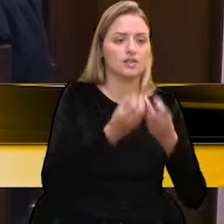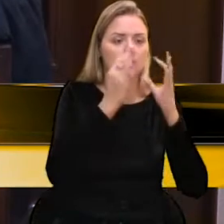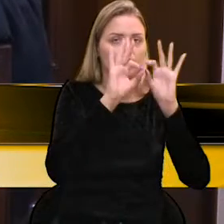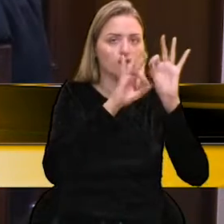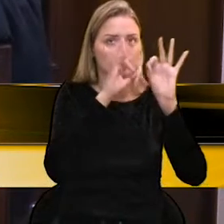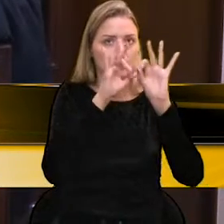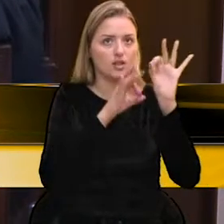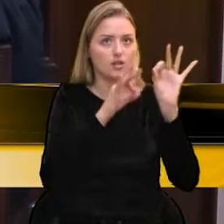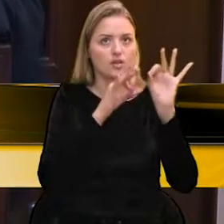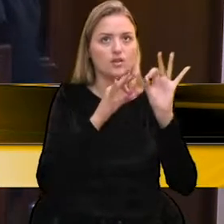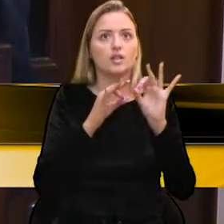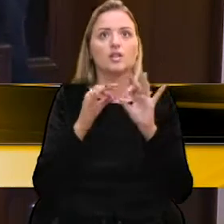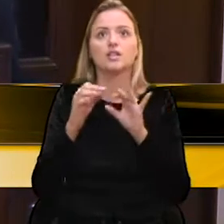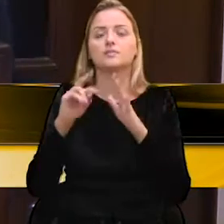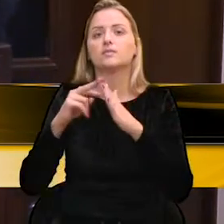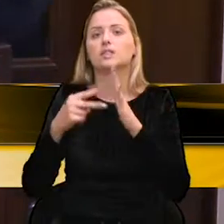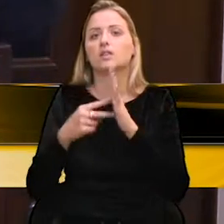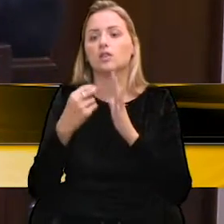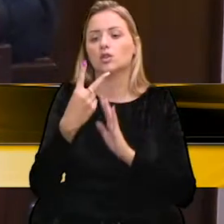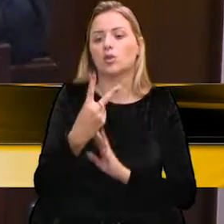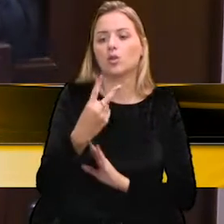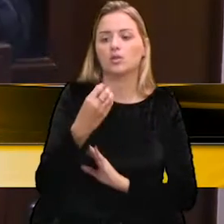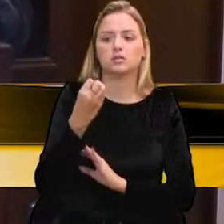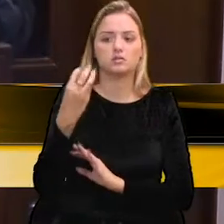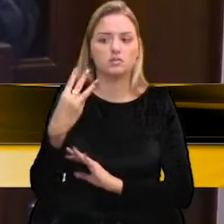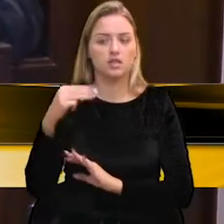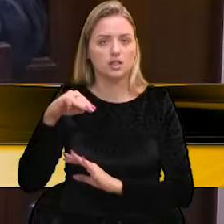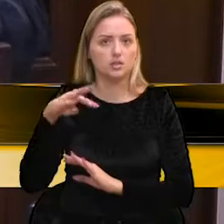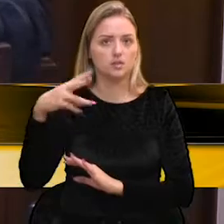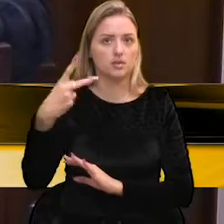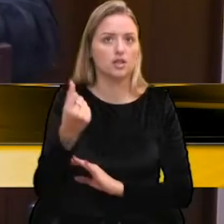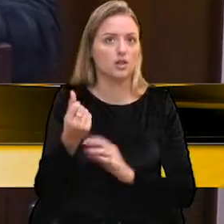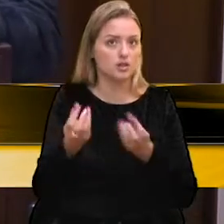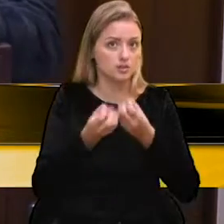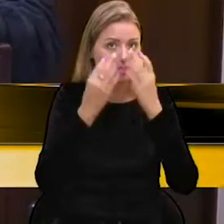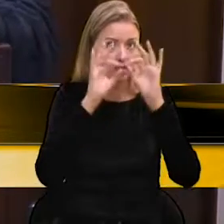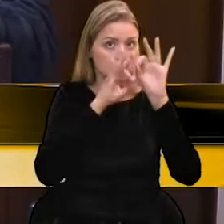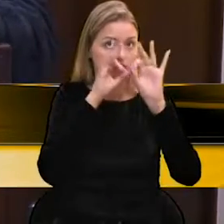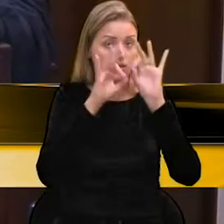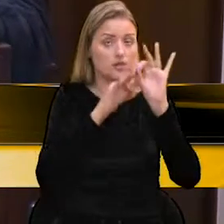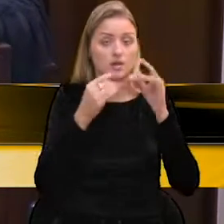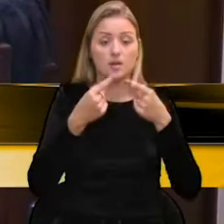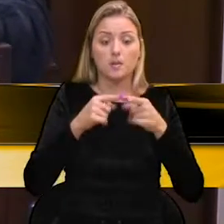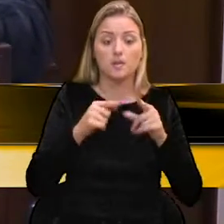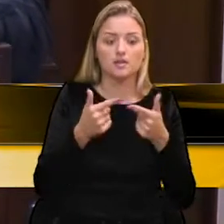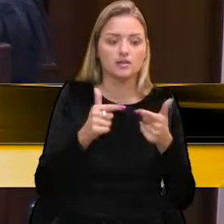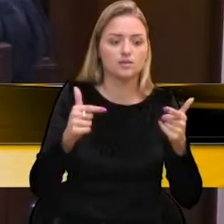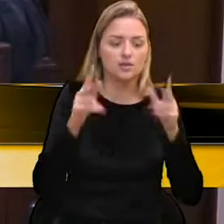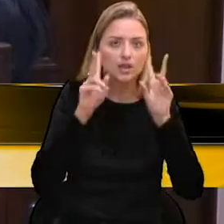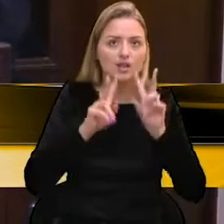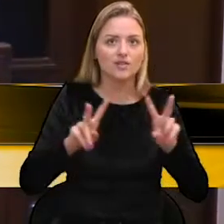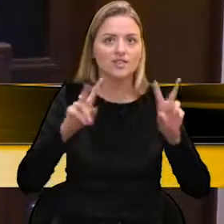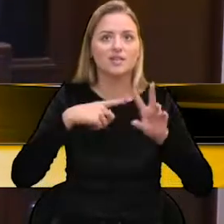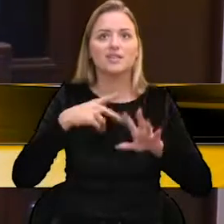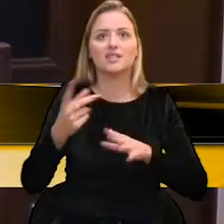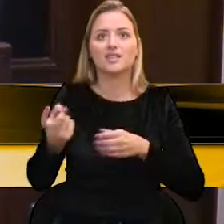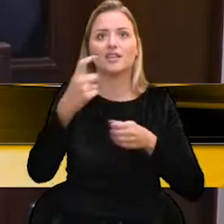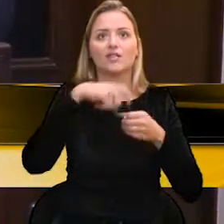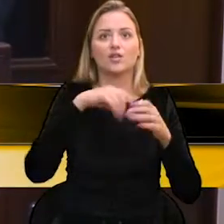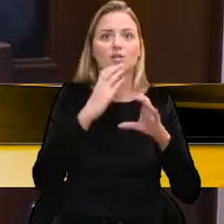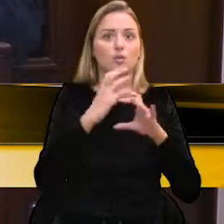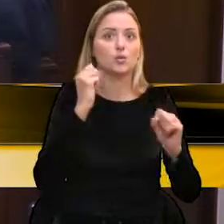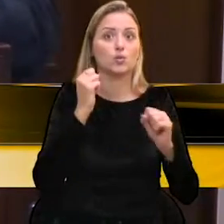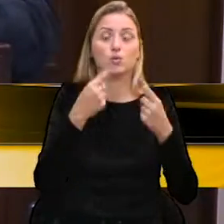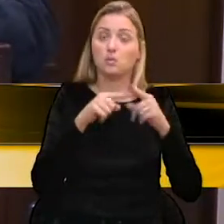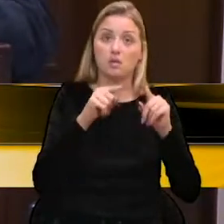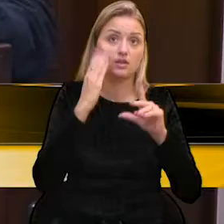não disponibilizar 2 ou 3 milhões para a Festa da Uva, sem ter a visão de que o retorno é muito maior, mas me parece que